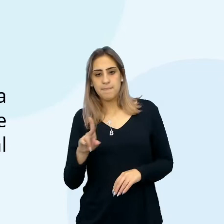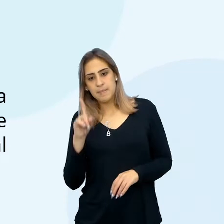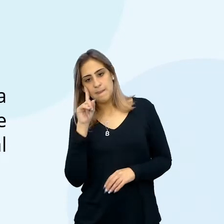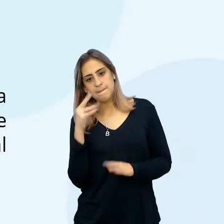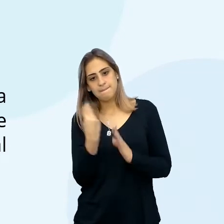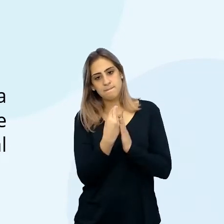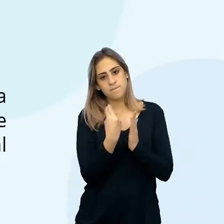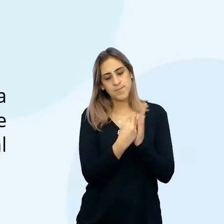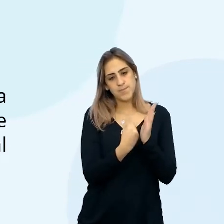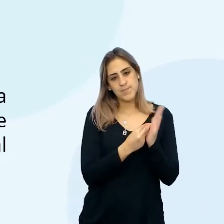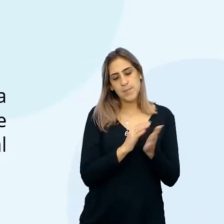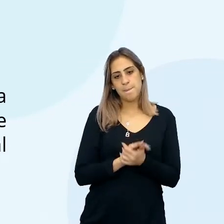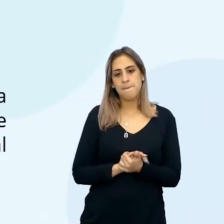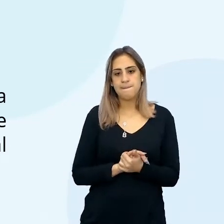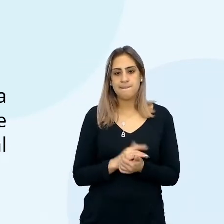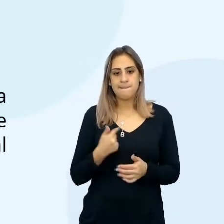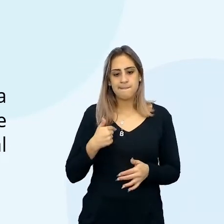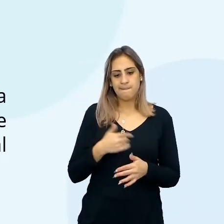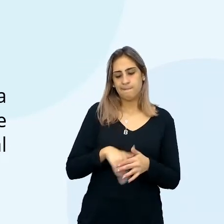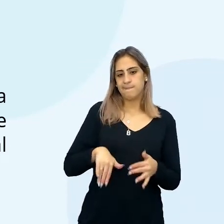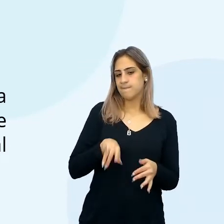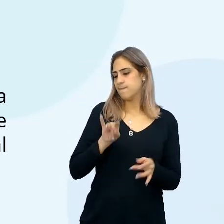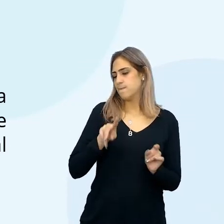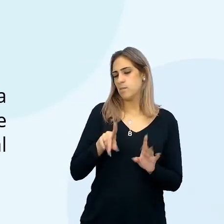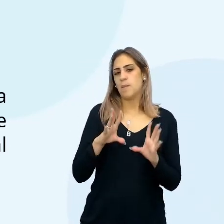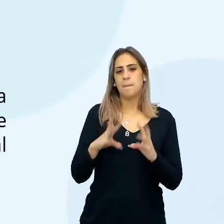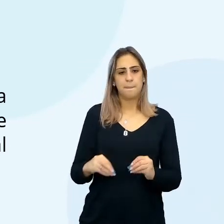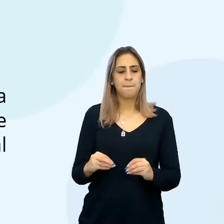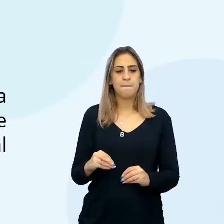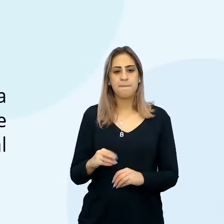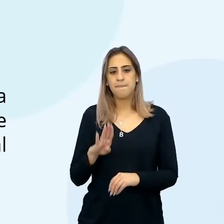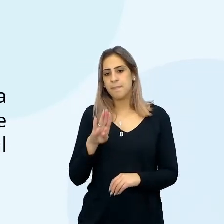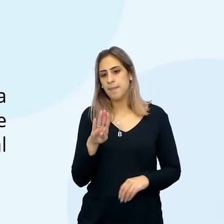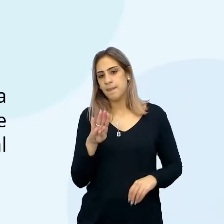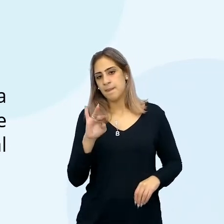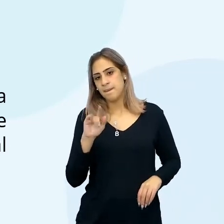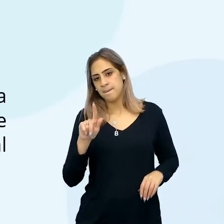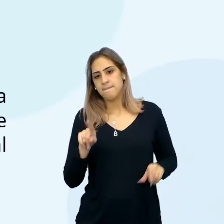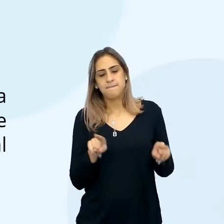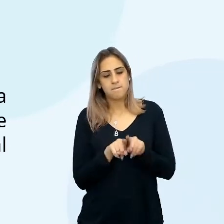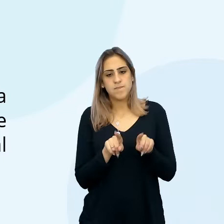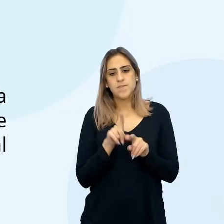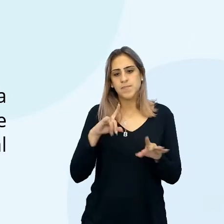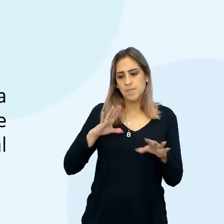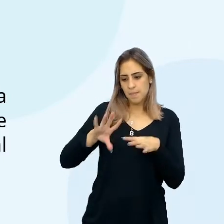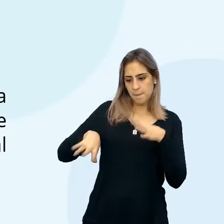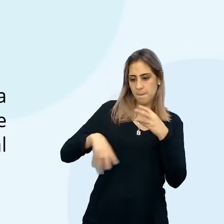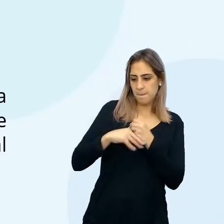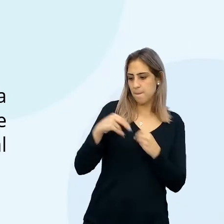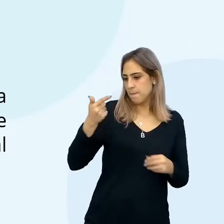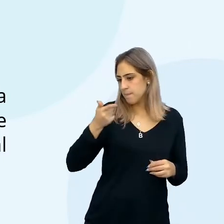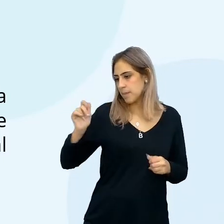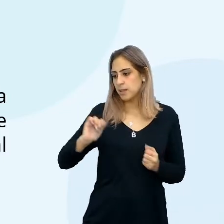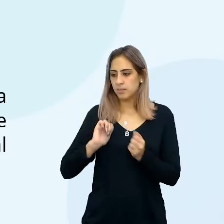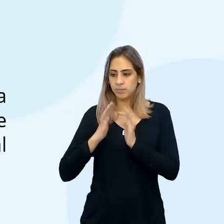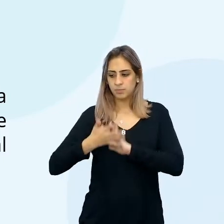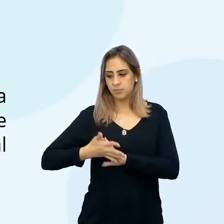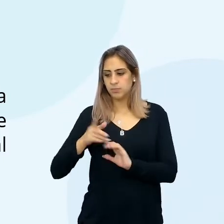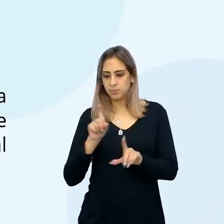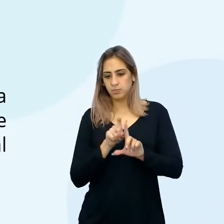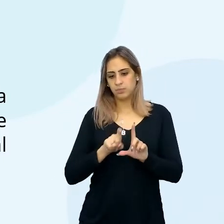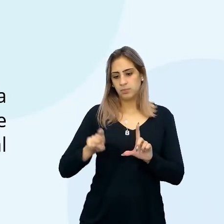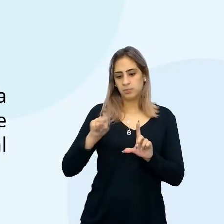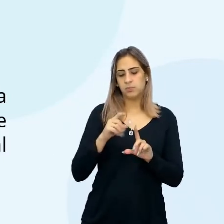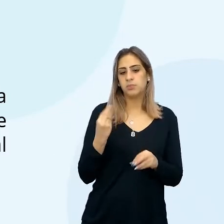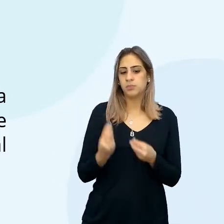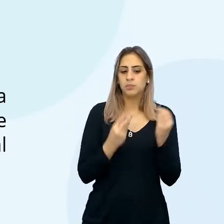de nascimento, meu endereço. Não é só isso. No Big Data também estão incluídas outras ações digitais,